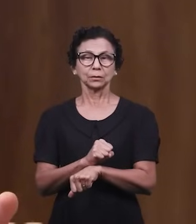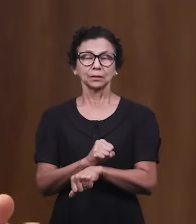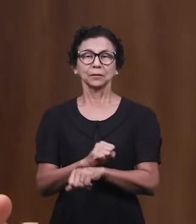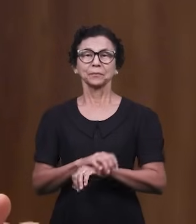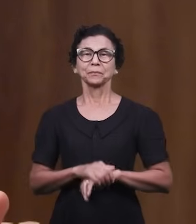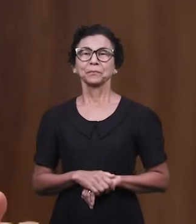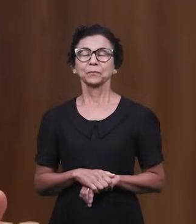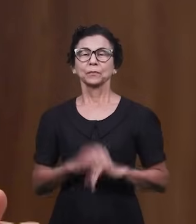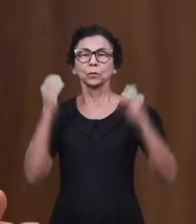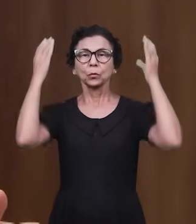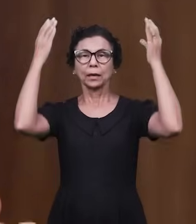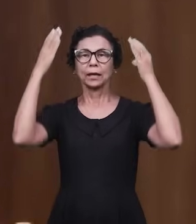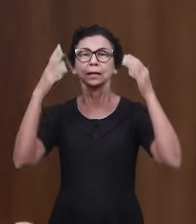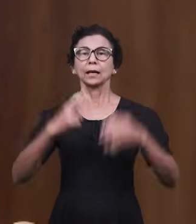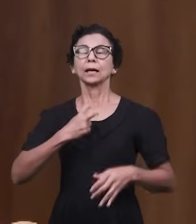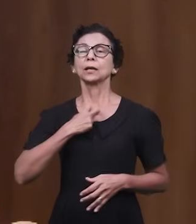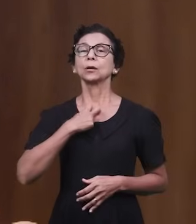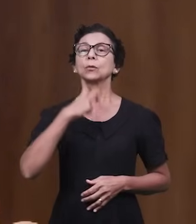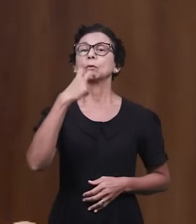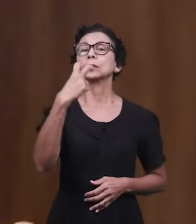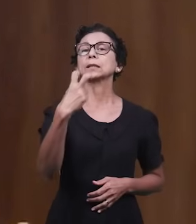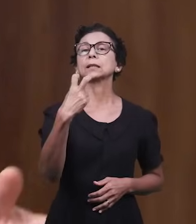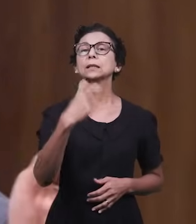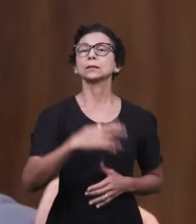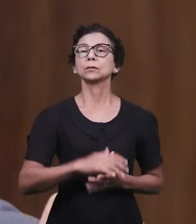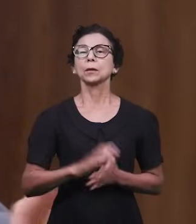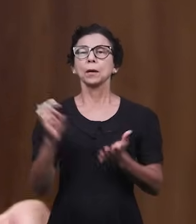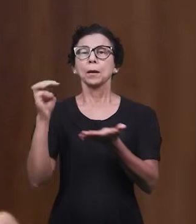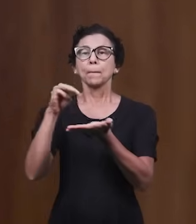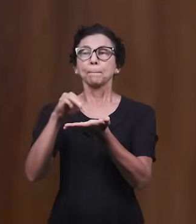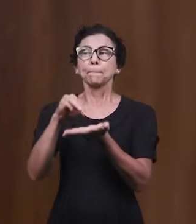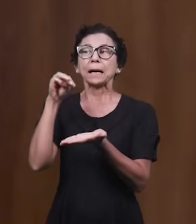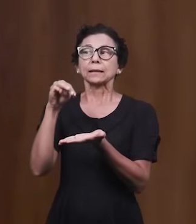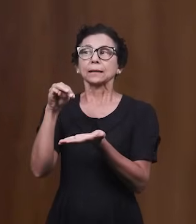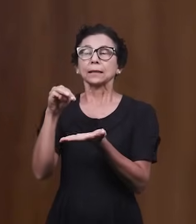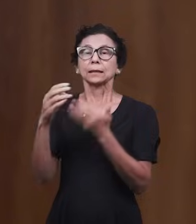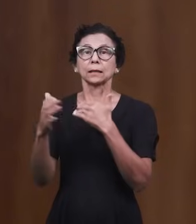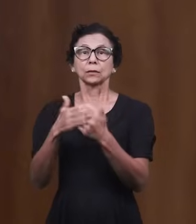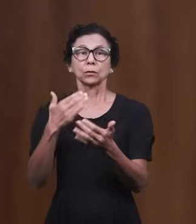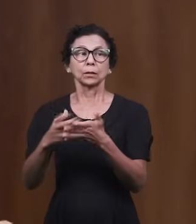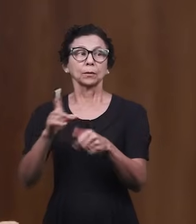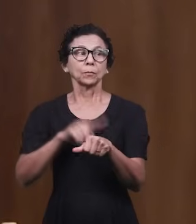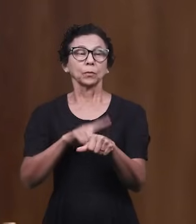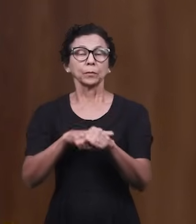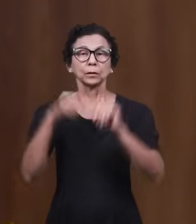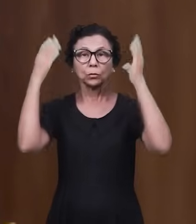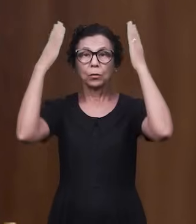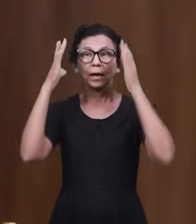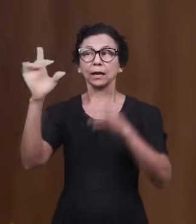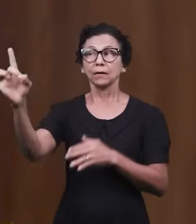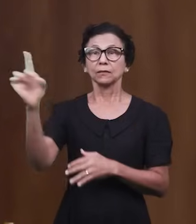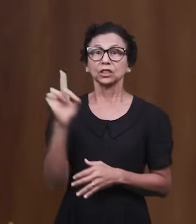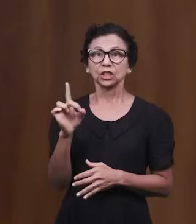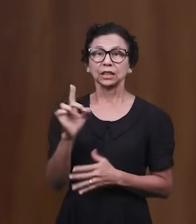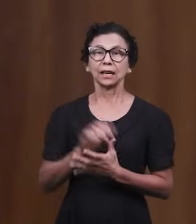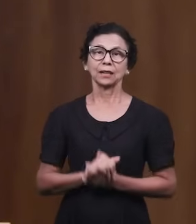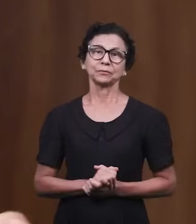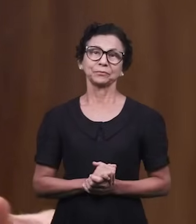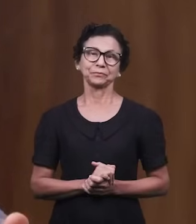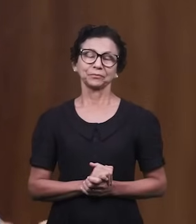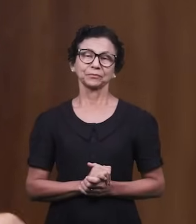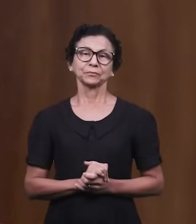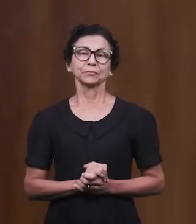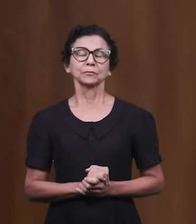grito é justamente Maranata, ou seja, o rei, ele a qualquer momento ele vai chegar. Então, a igreja, ela